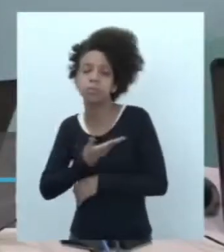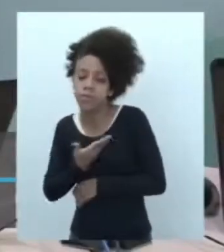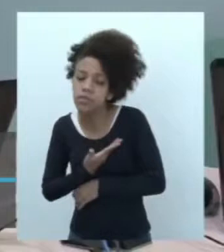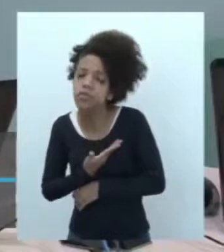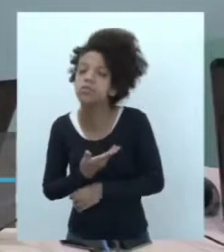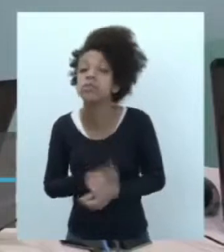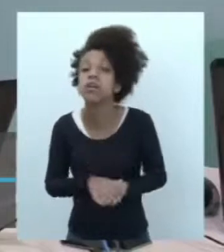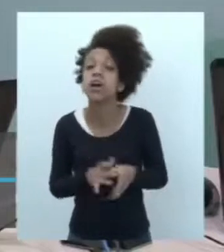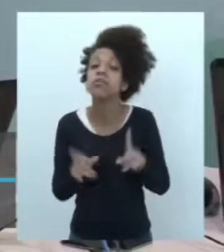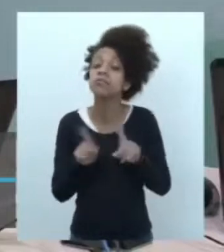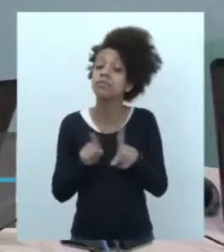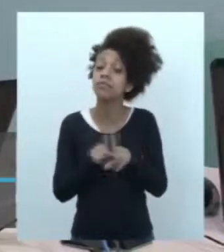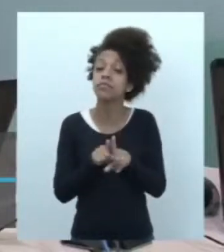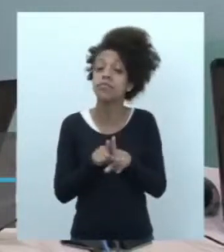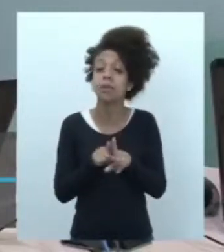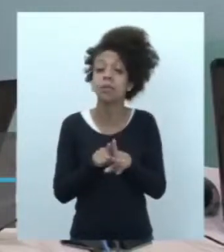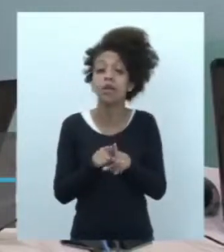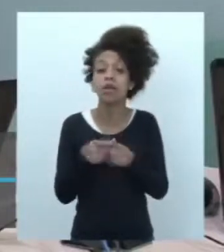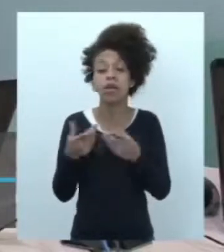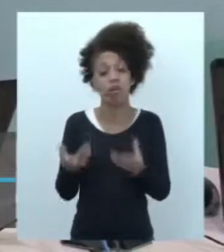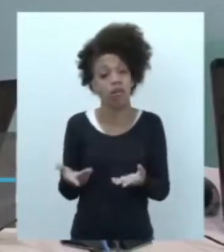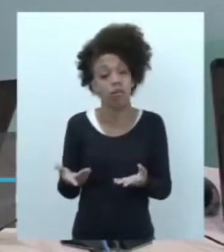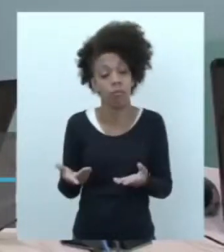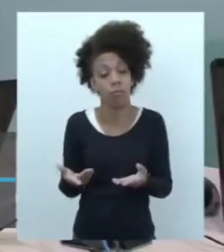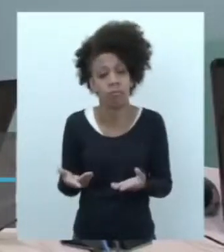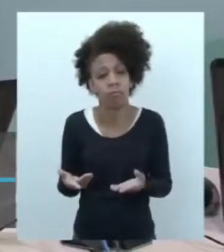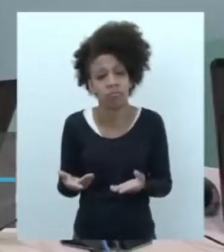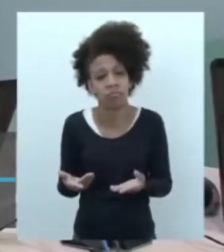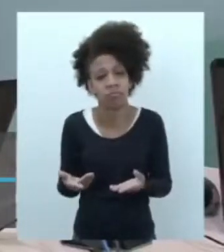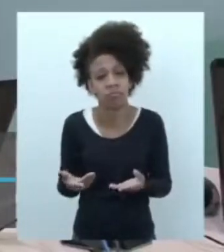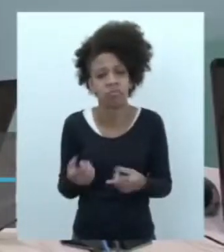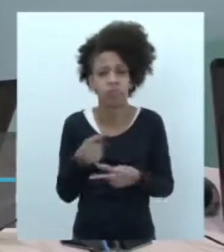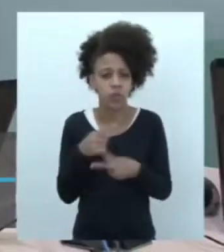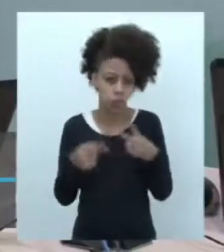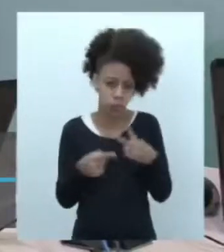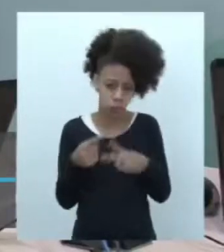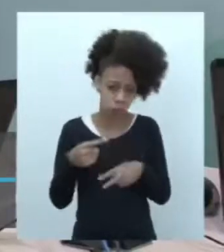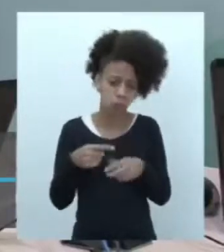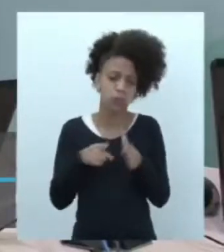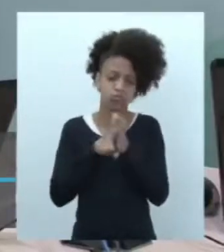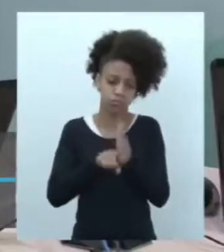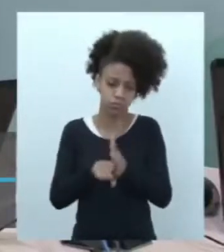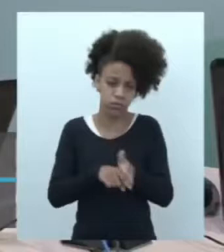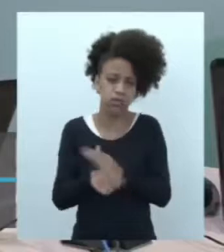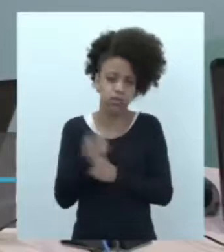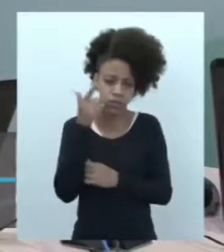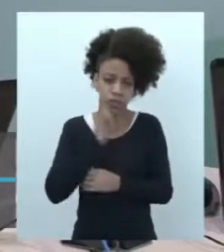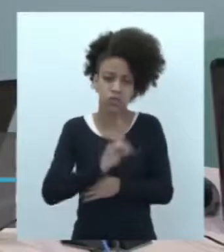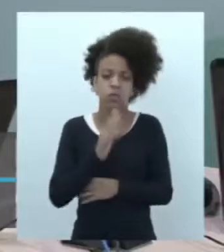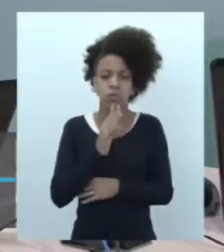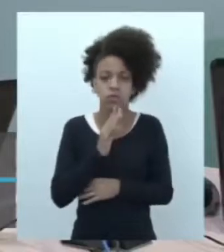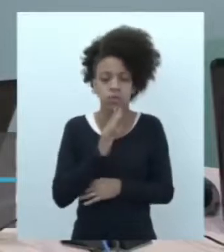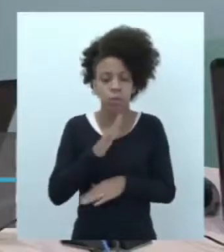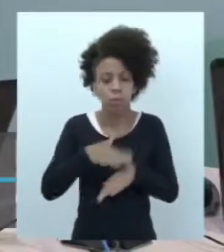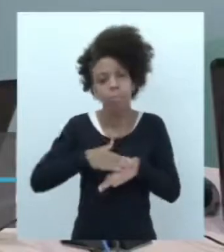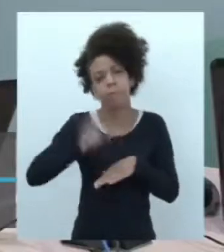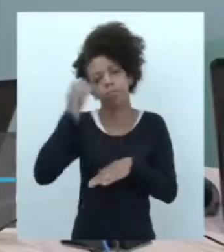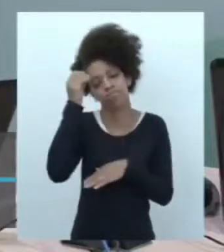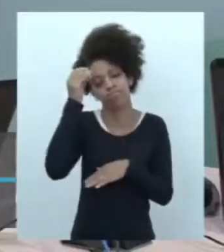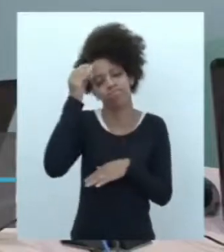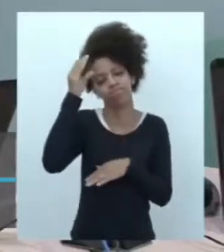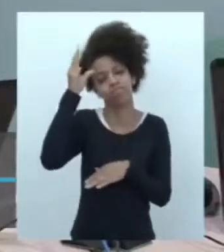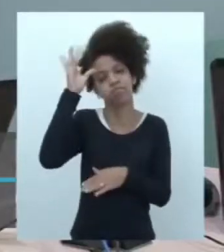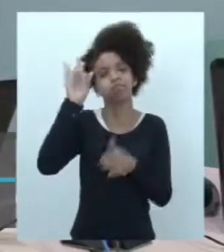mais, vocês também, por meio desses 2 fontes de pesquisa, vocês conseguem conhecer cada vez mais